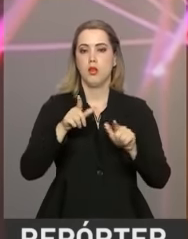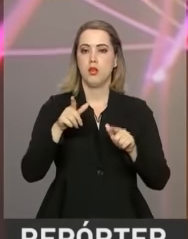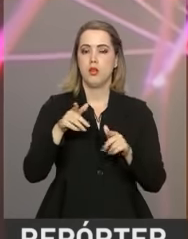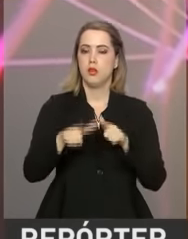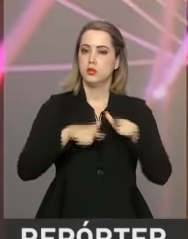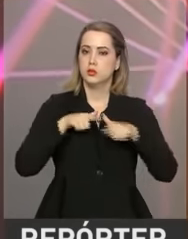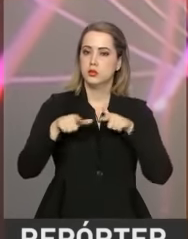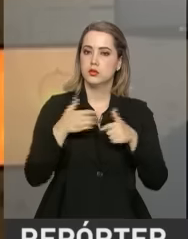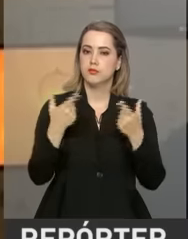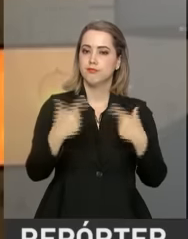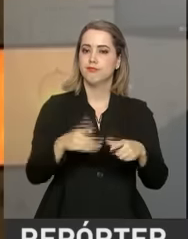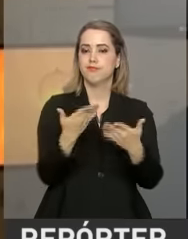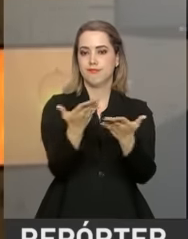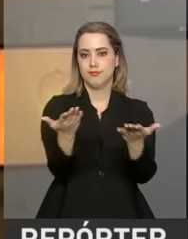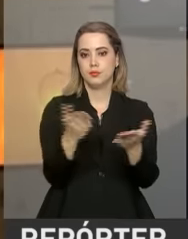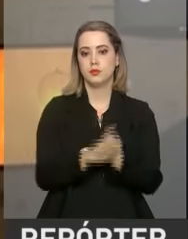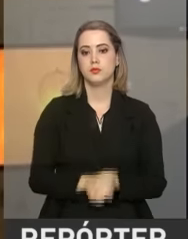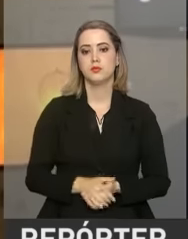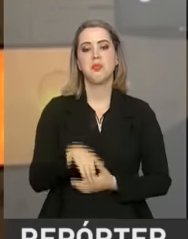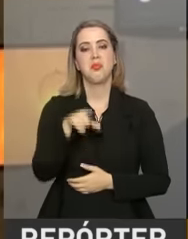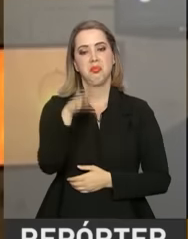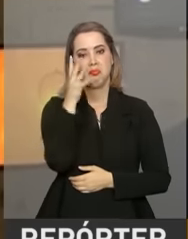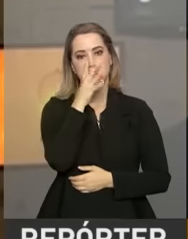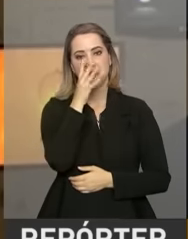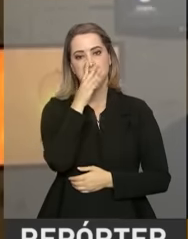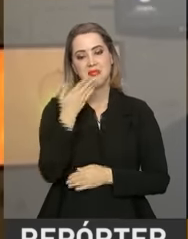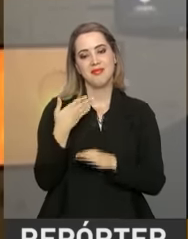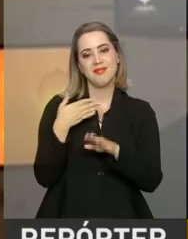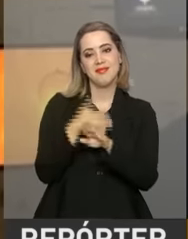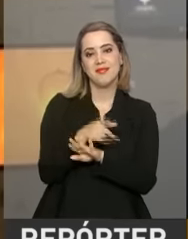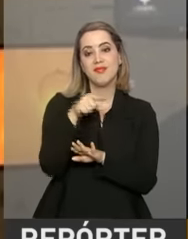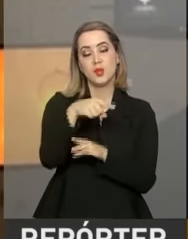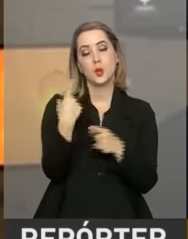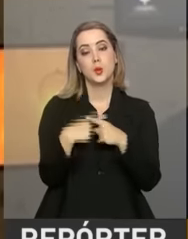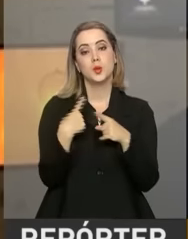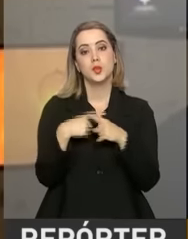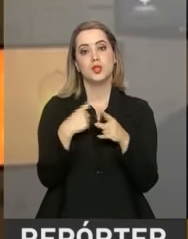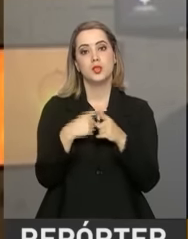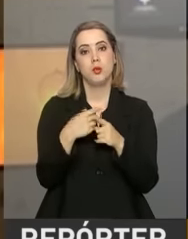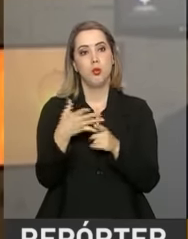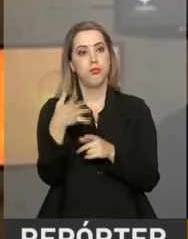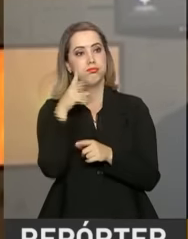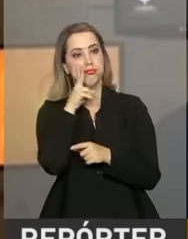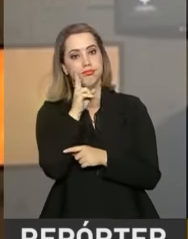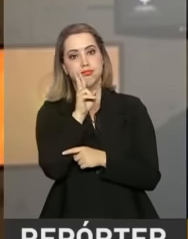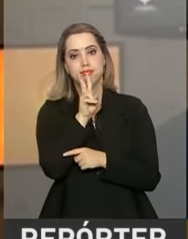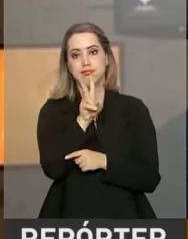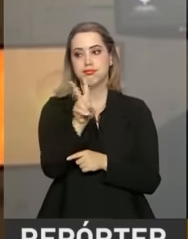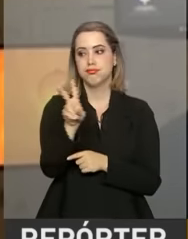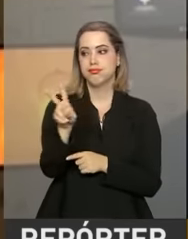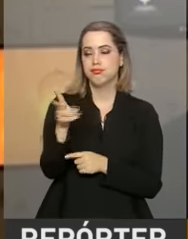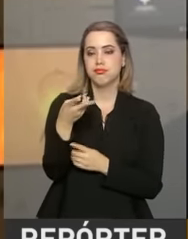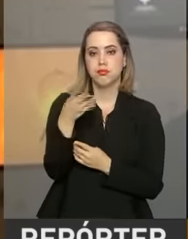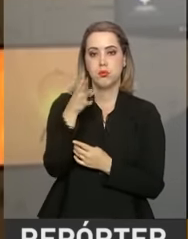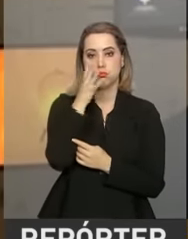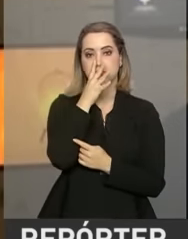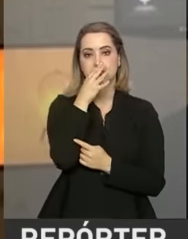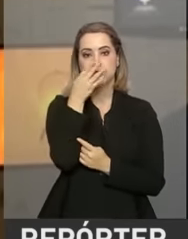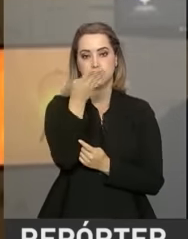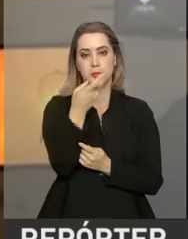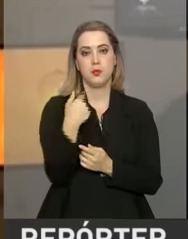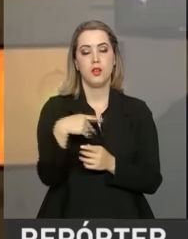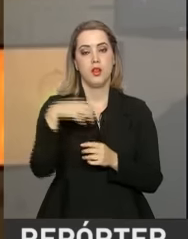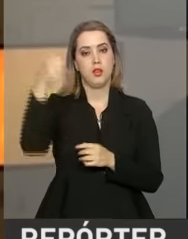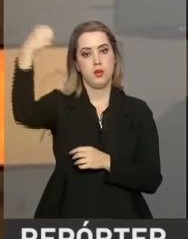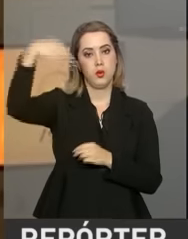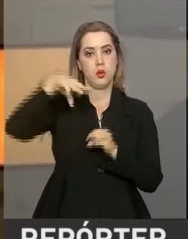de lugares como esse. É muito interessante a nossa participação nela, por quê? Porque ela aumenta a visibilidade do Museu da Lâmpada, né? E